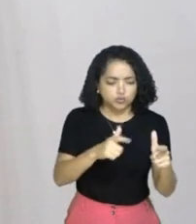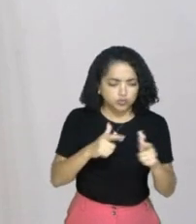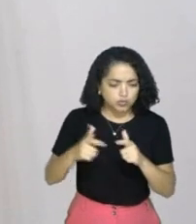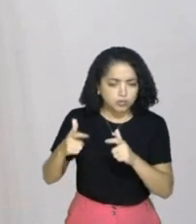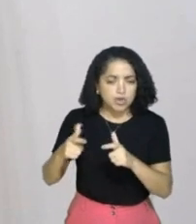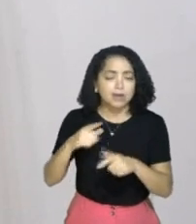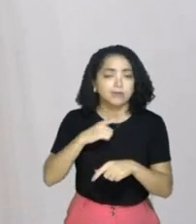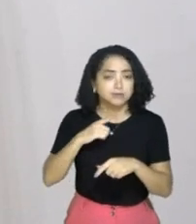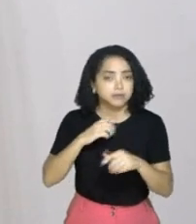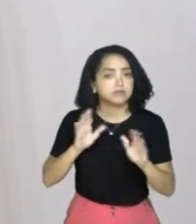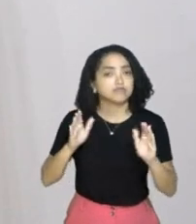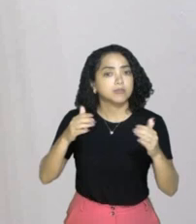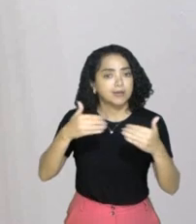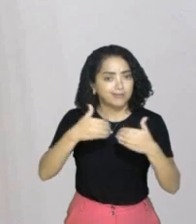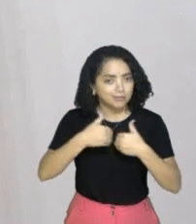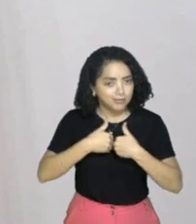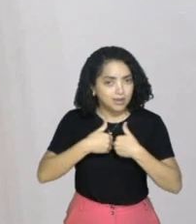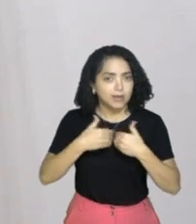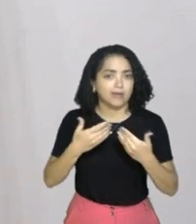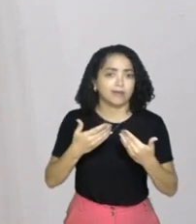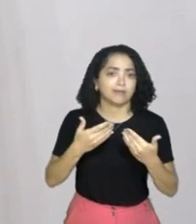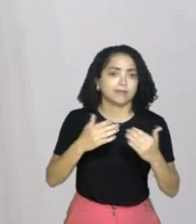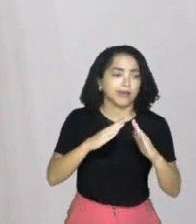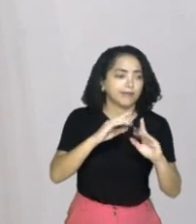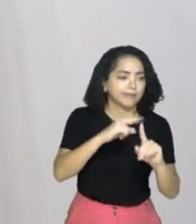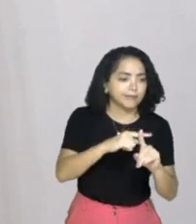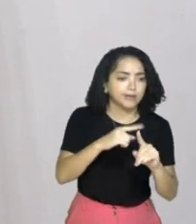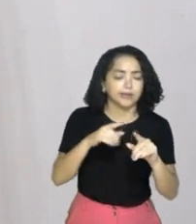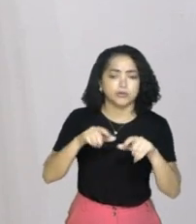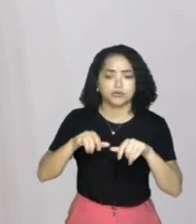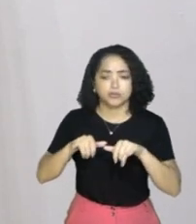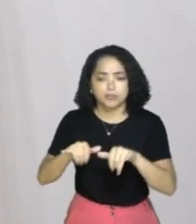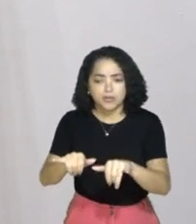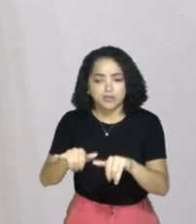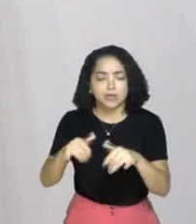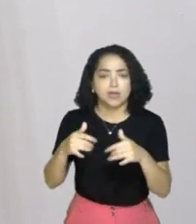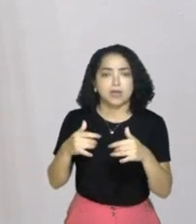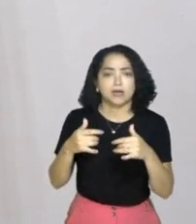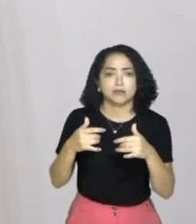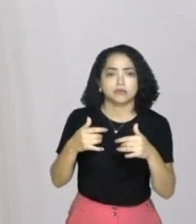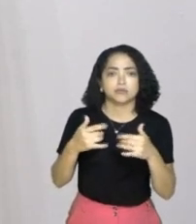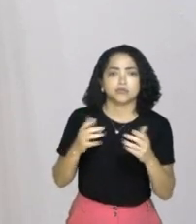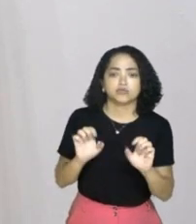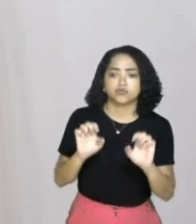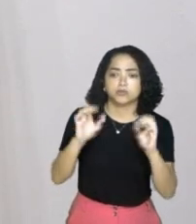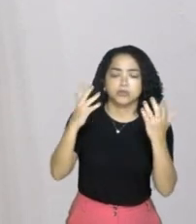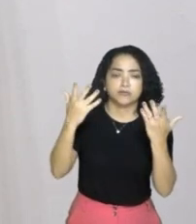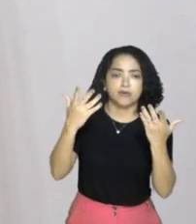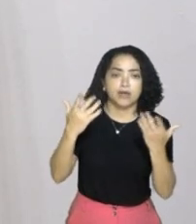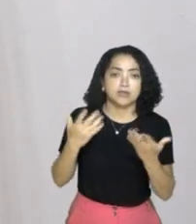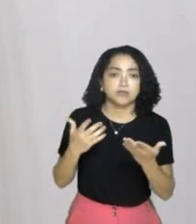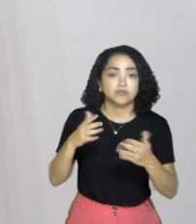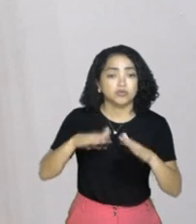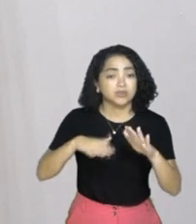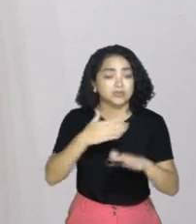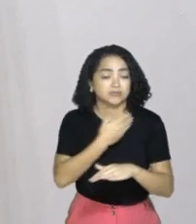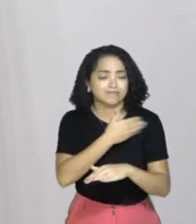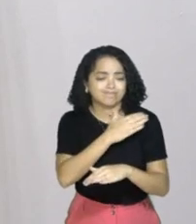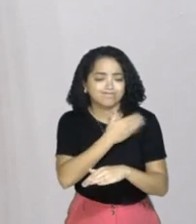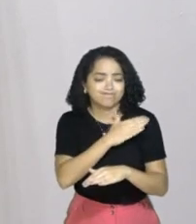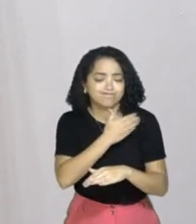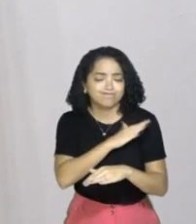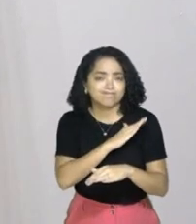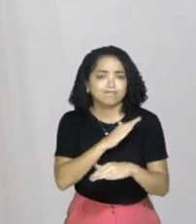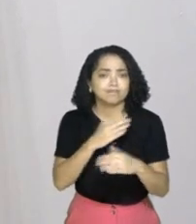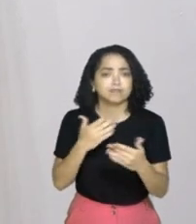ambientes que frequentamos na escola na igreja de mercado nos eventos sociais muitas vezes são Discriminados e tidos como